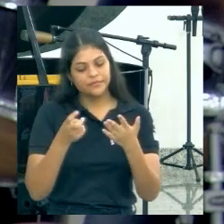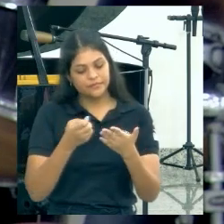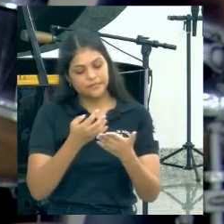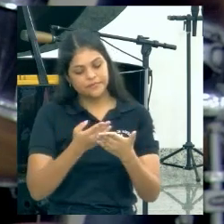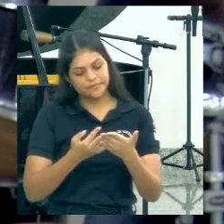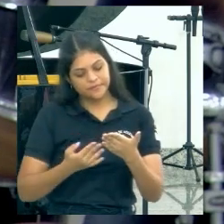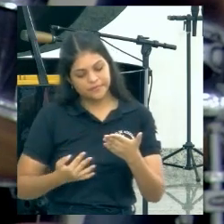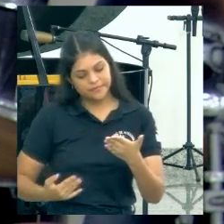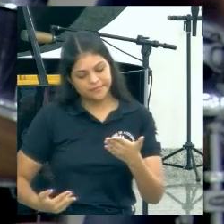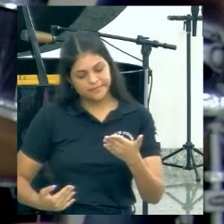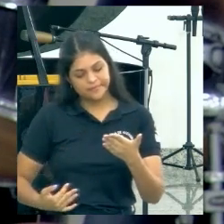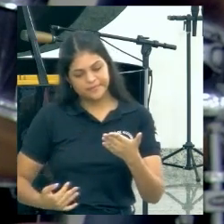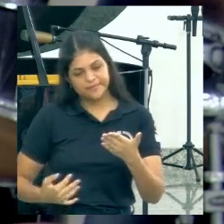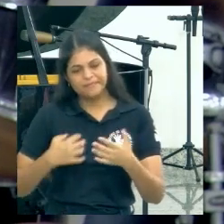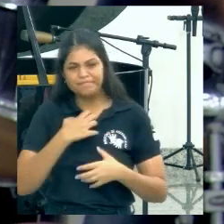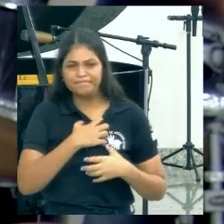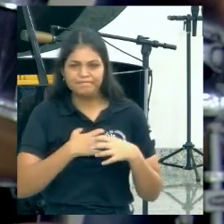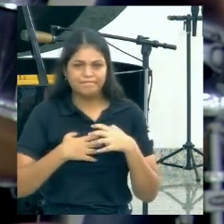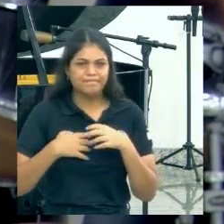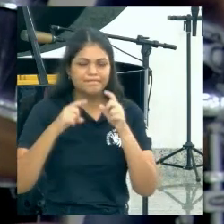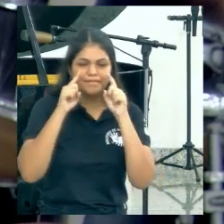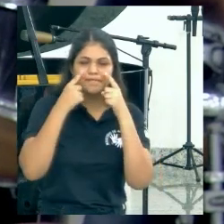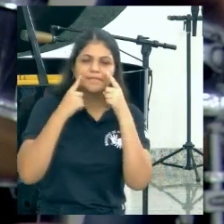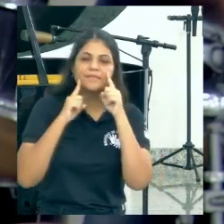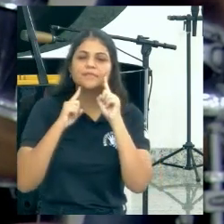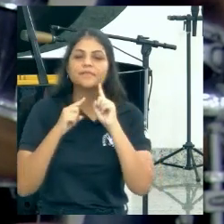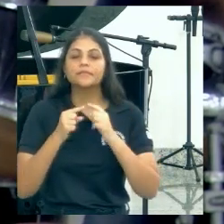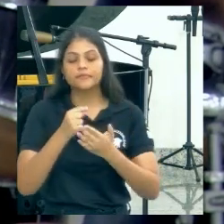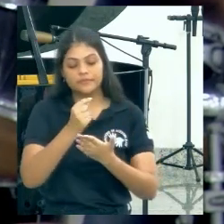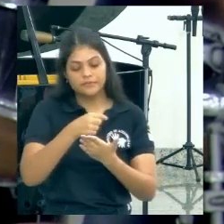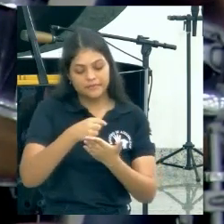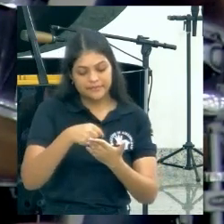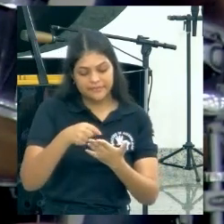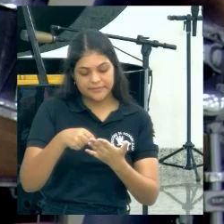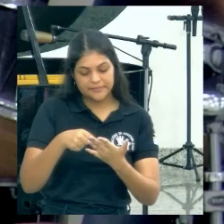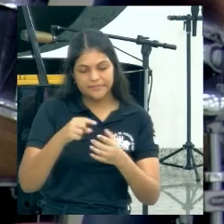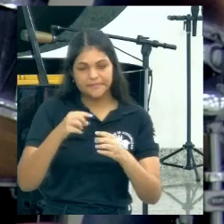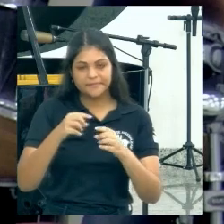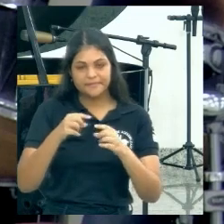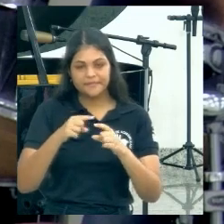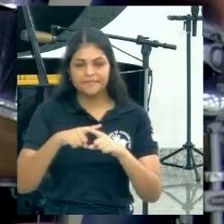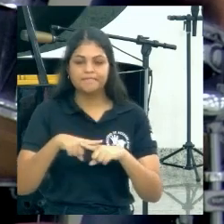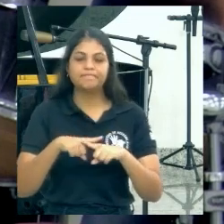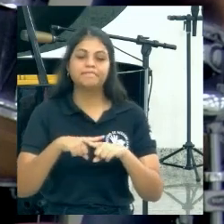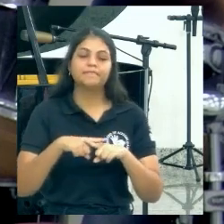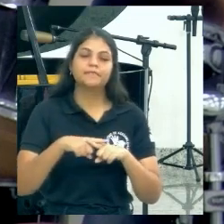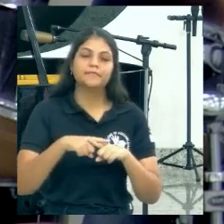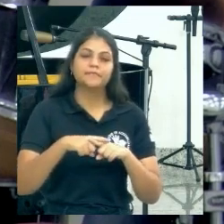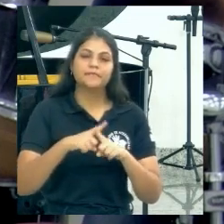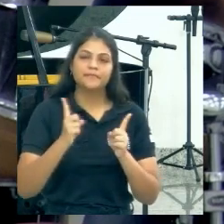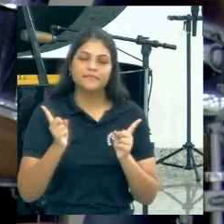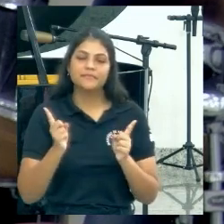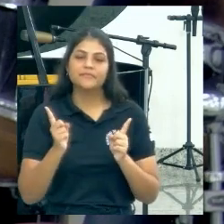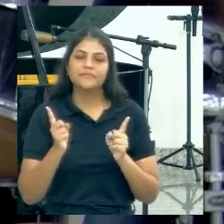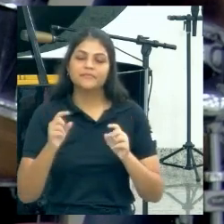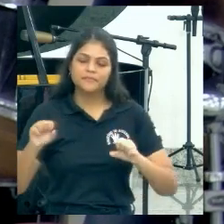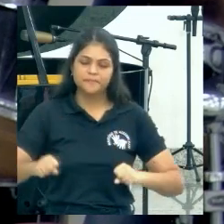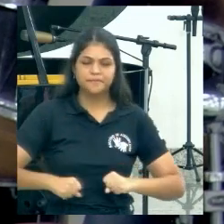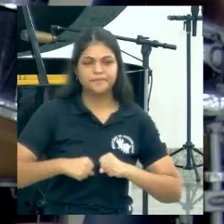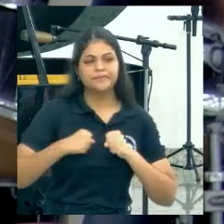aflição, angústia, lágrimas, normalmente tornam as cartas ainda mais poderosas. Eu não sei se você já observou